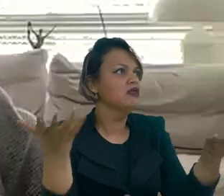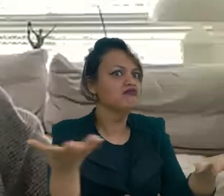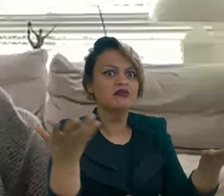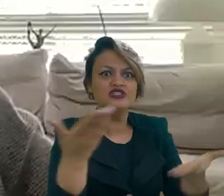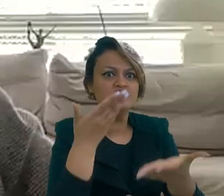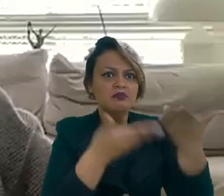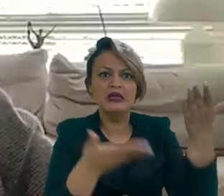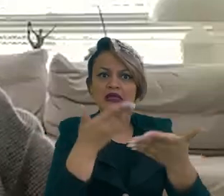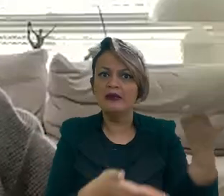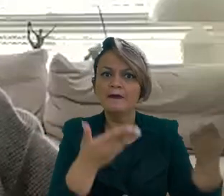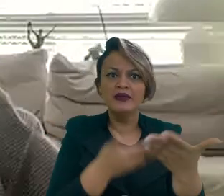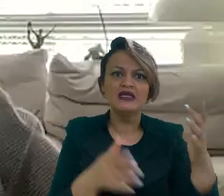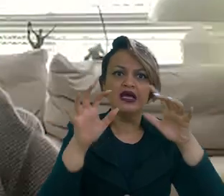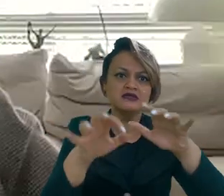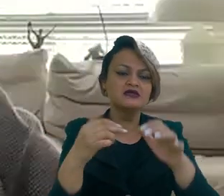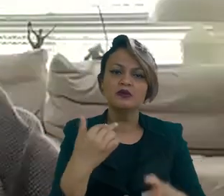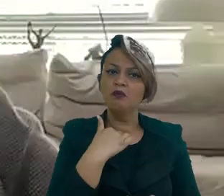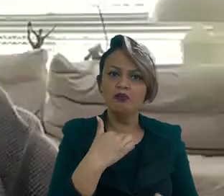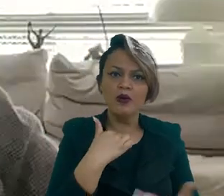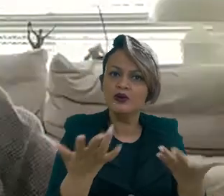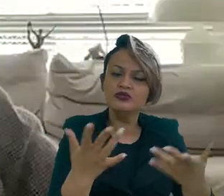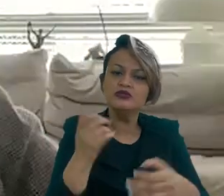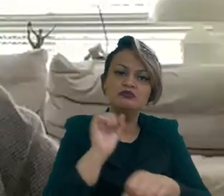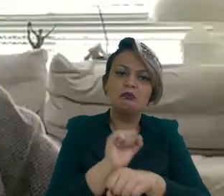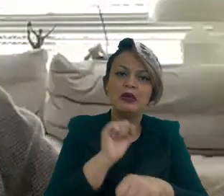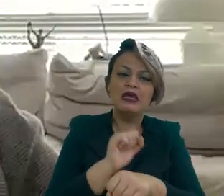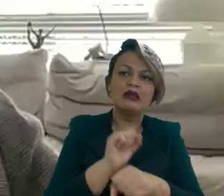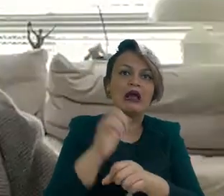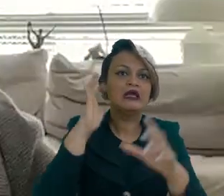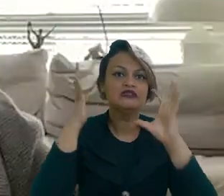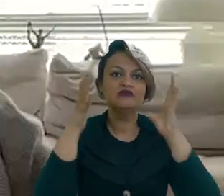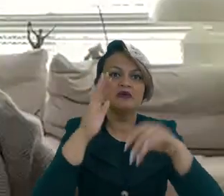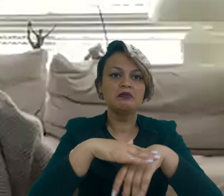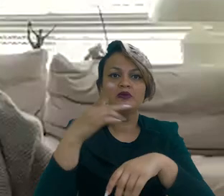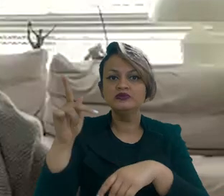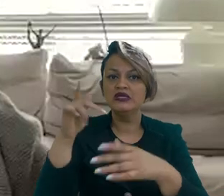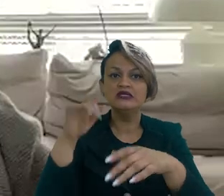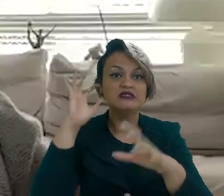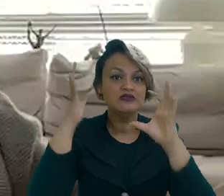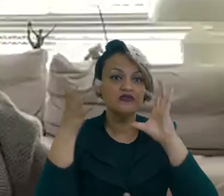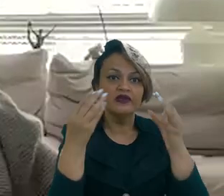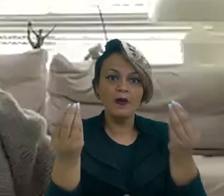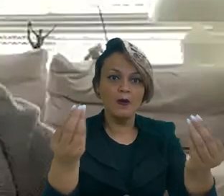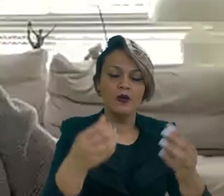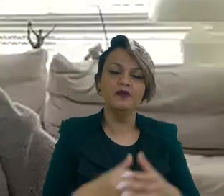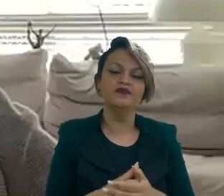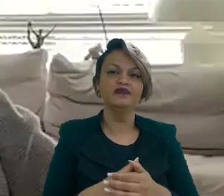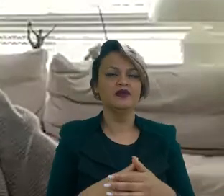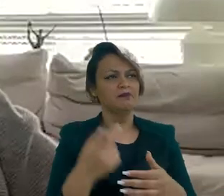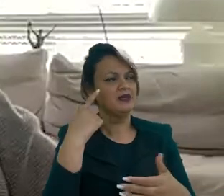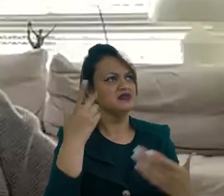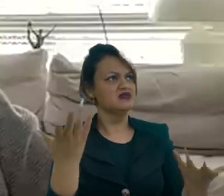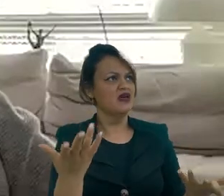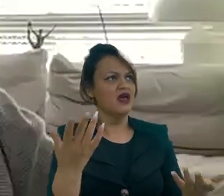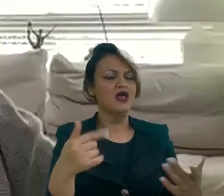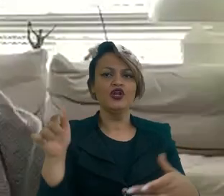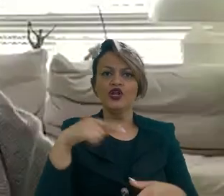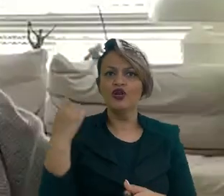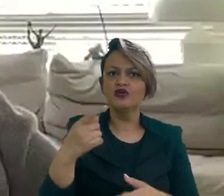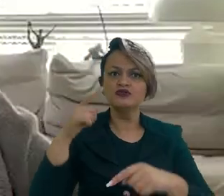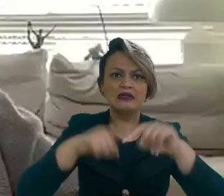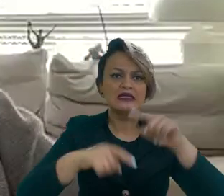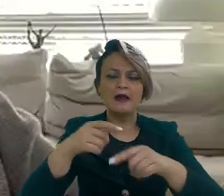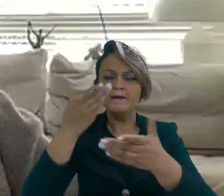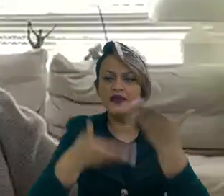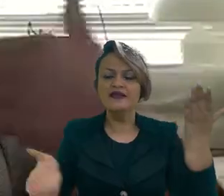resolveram que não podia esperar de jeito nenhum uma solução das Ordenações do reino Puxa